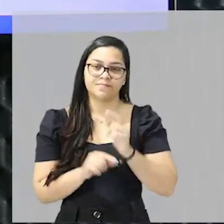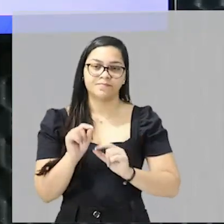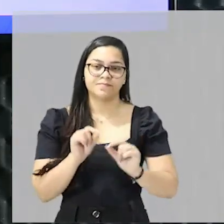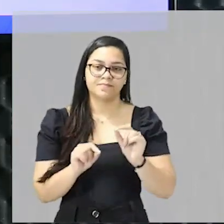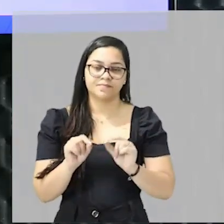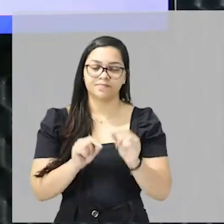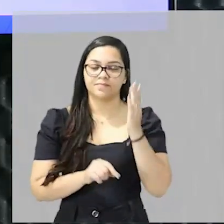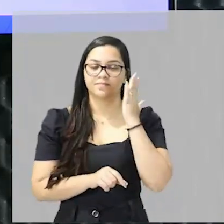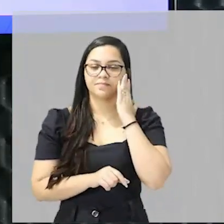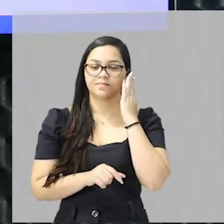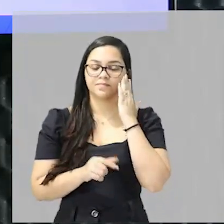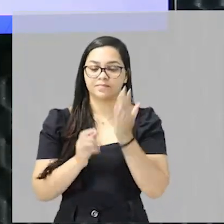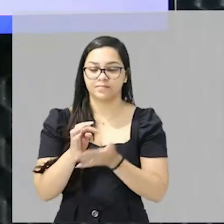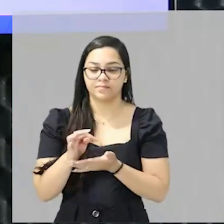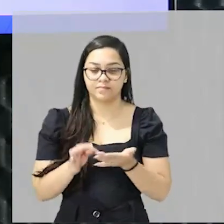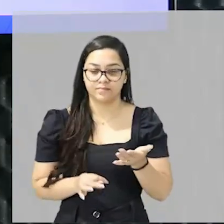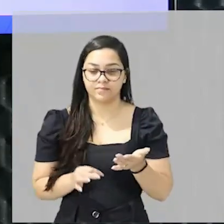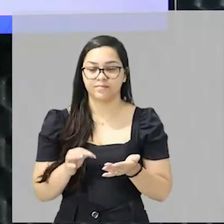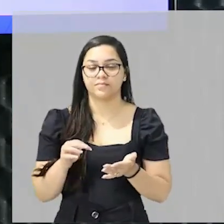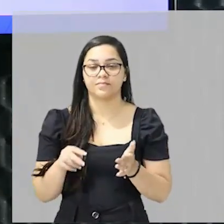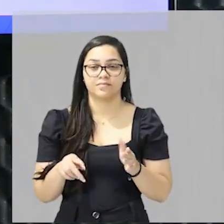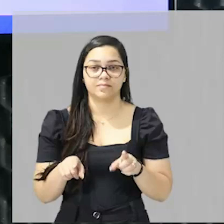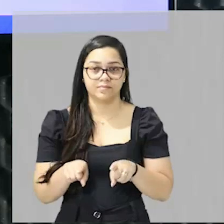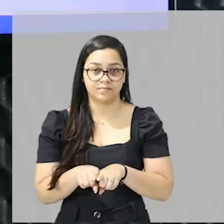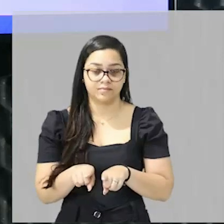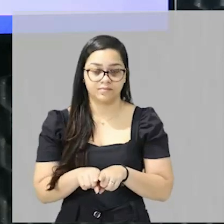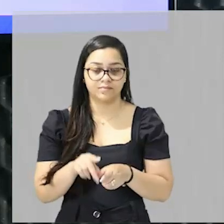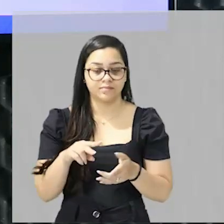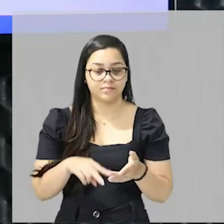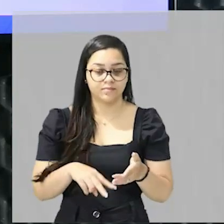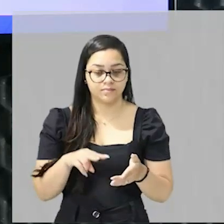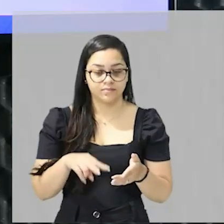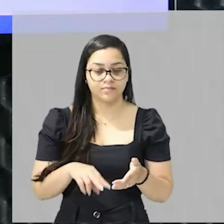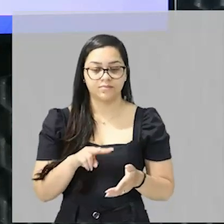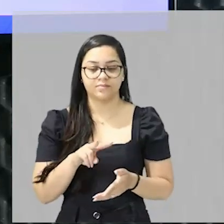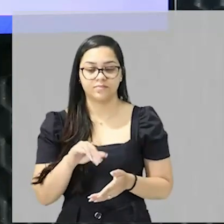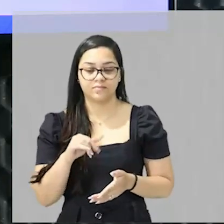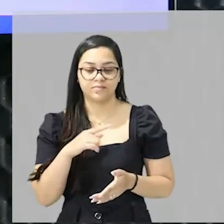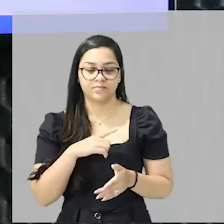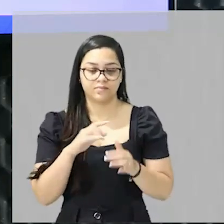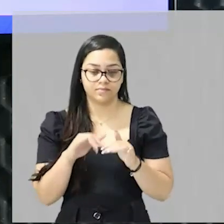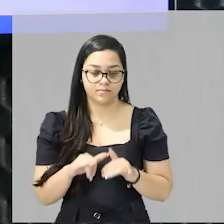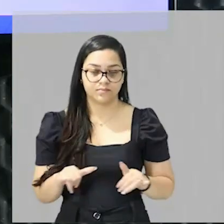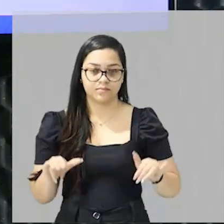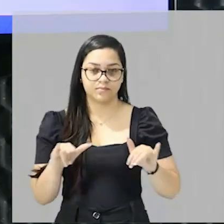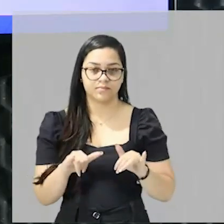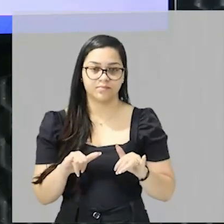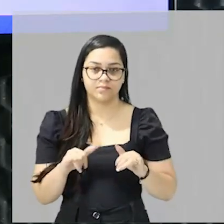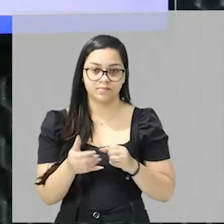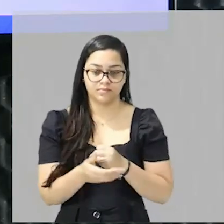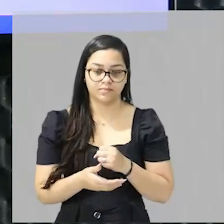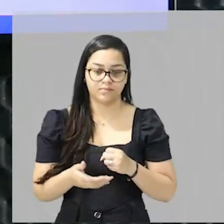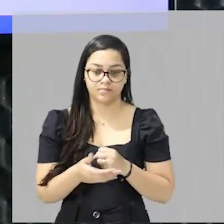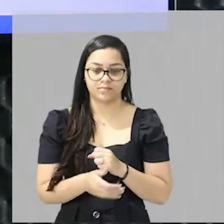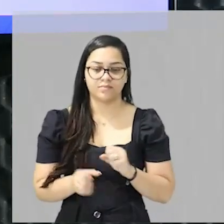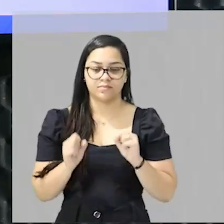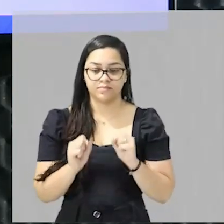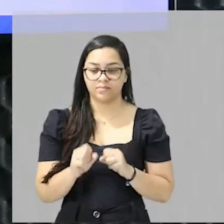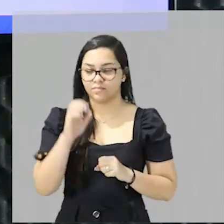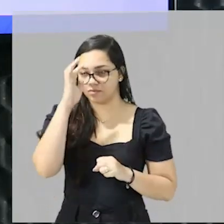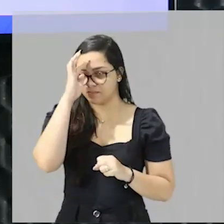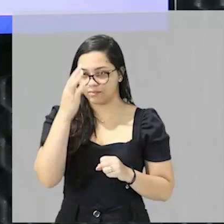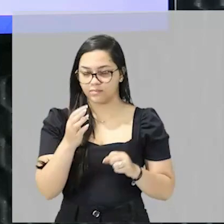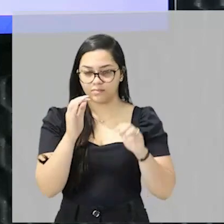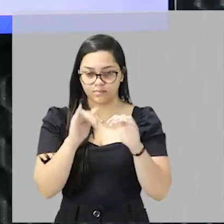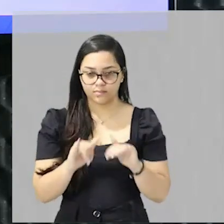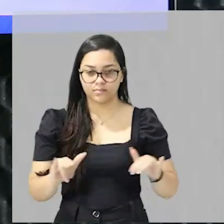texto. E a partir da leitura e da interpretação, a gente vai extraindo as informações essenciais para resolver os exercícios e resolver